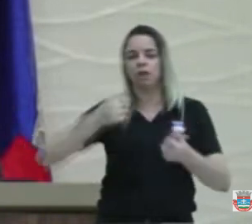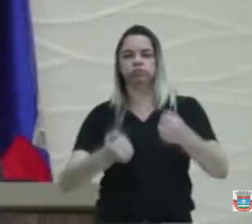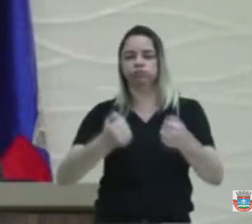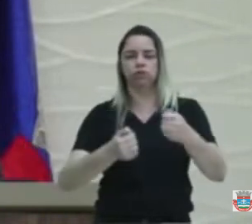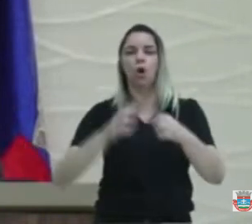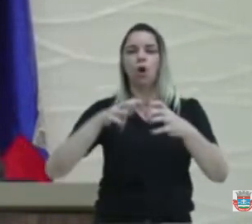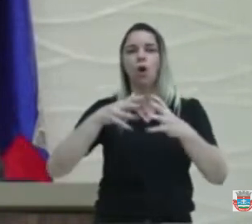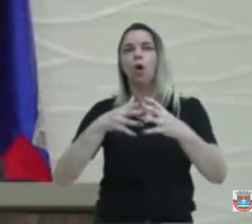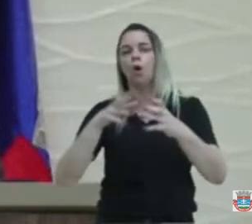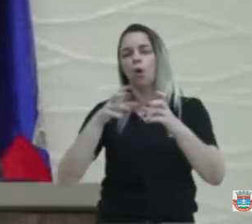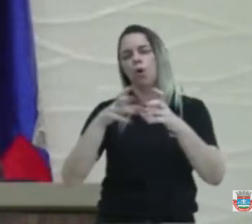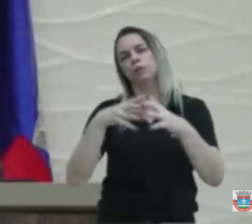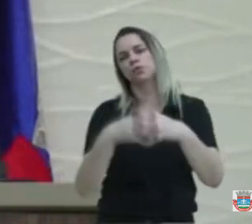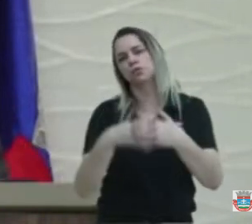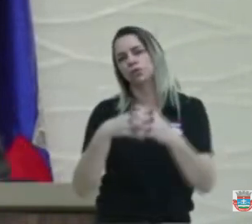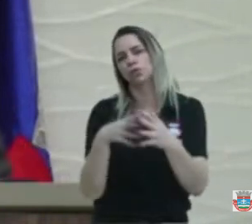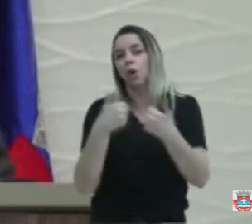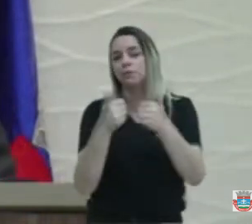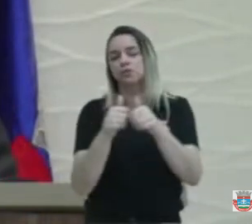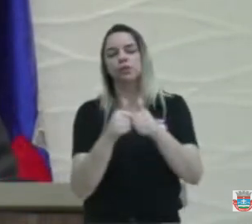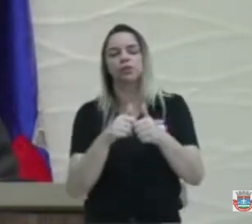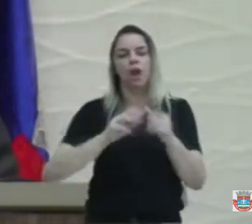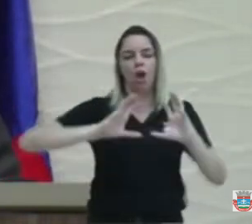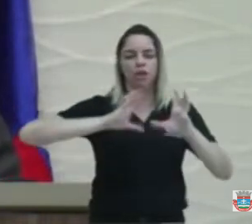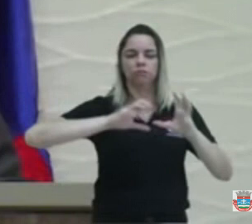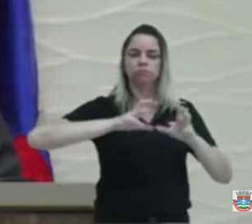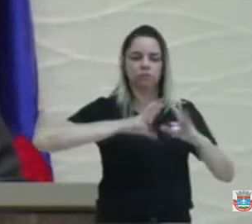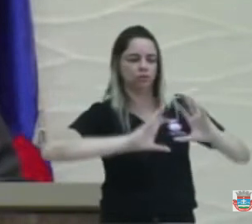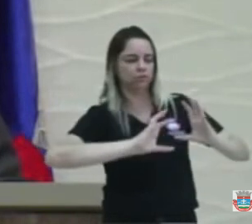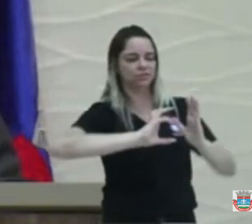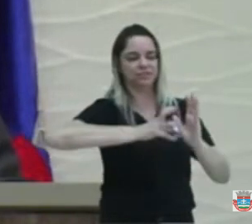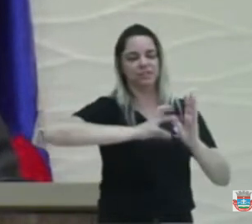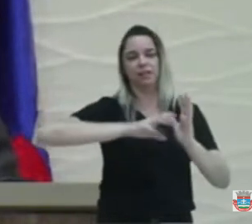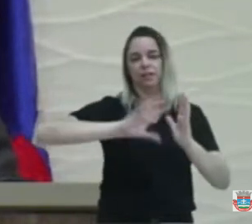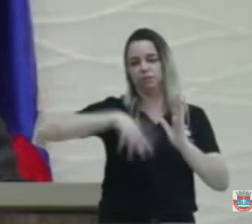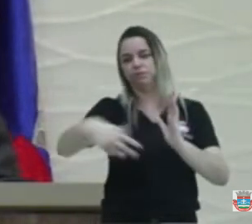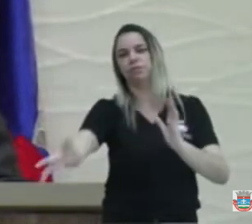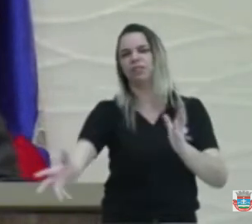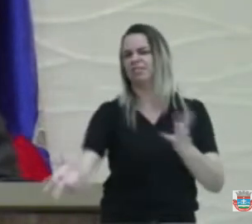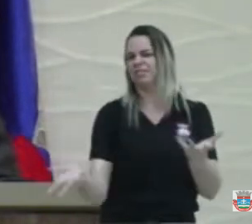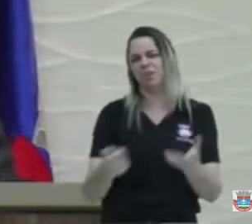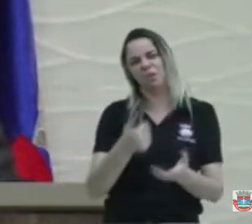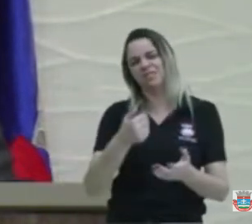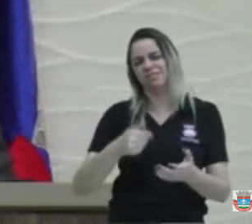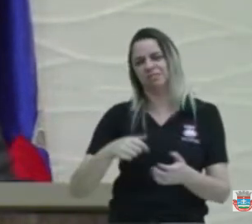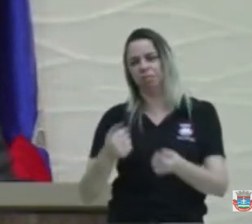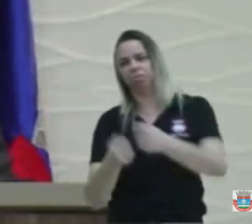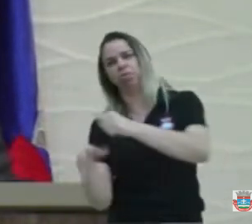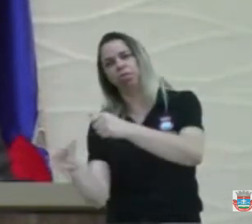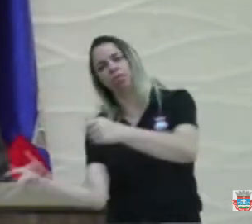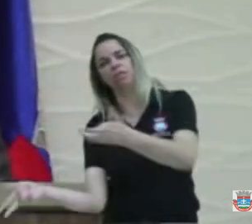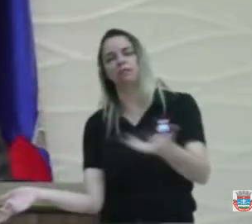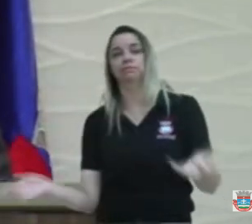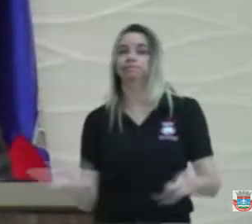aqui criticando porque é oposição, não. A gente quer manter a segurança dos alunos, para que